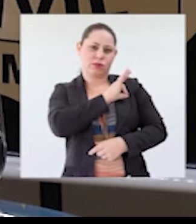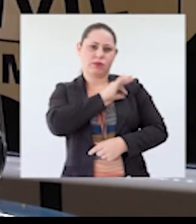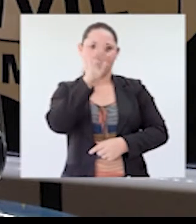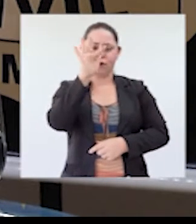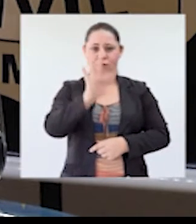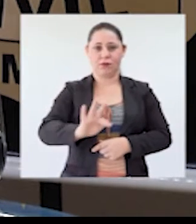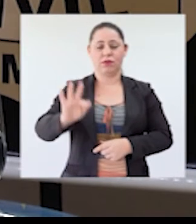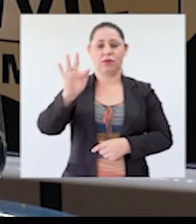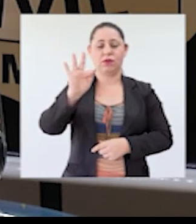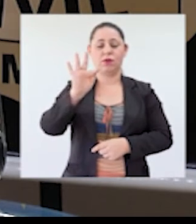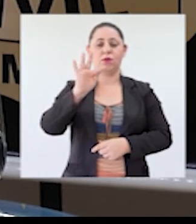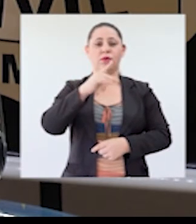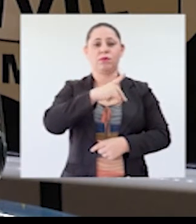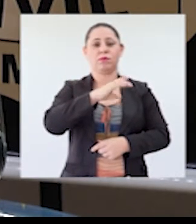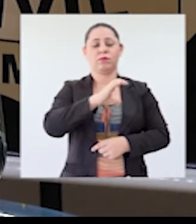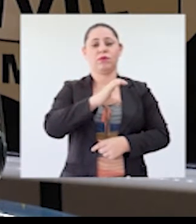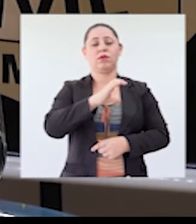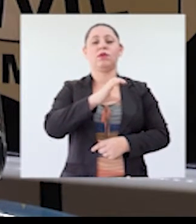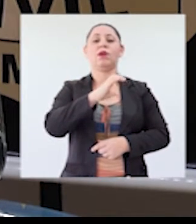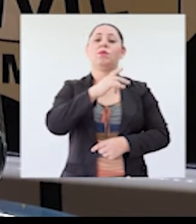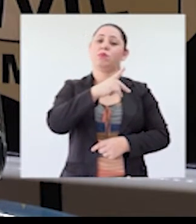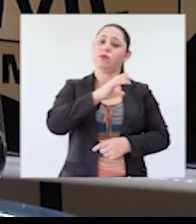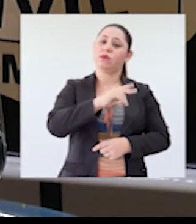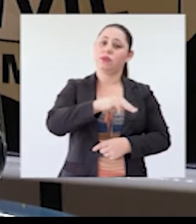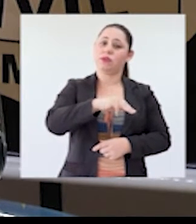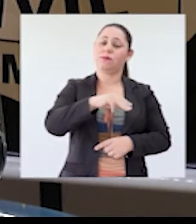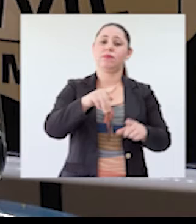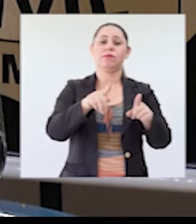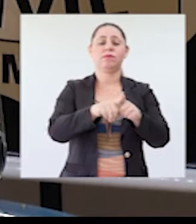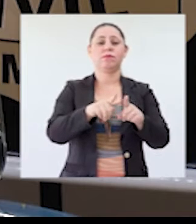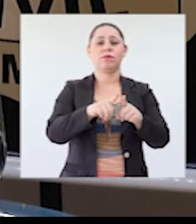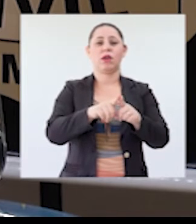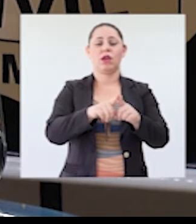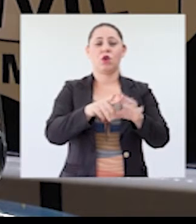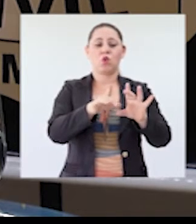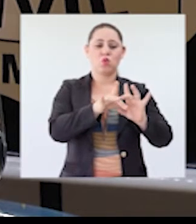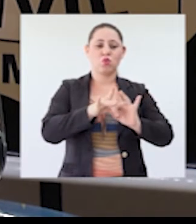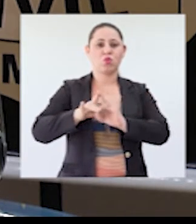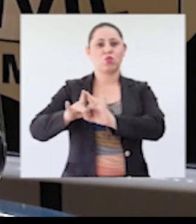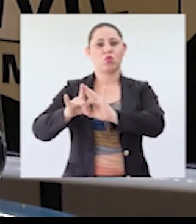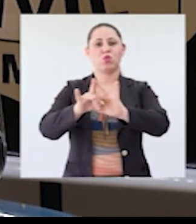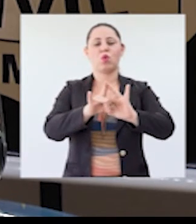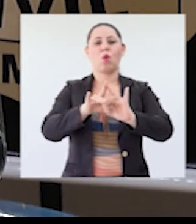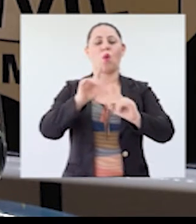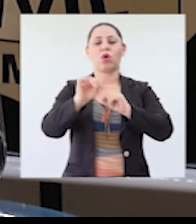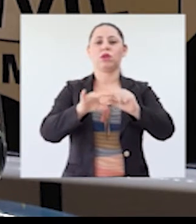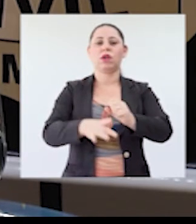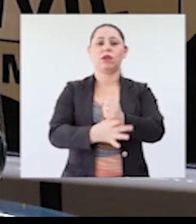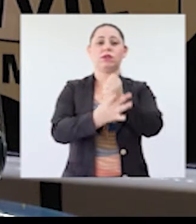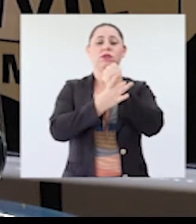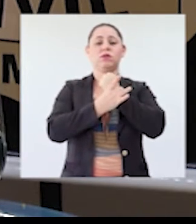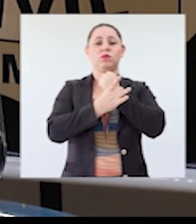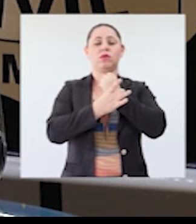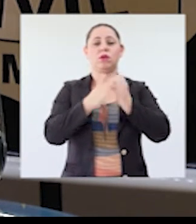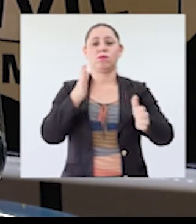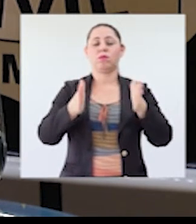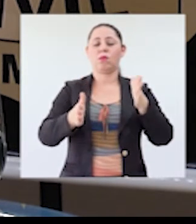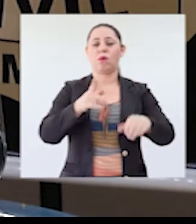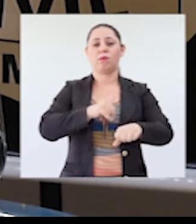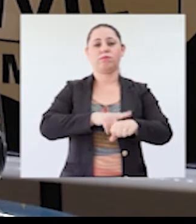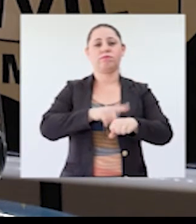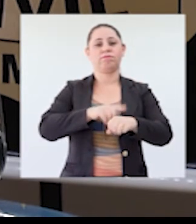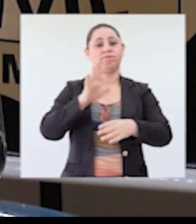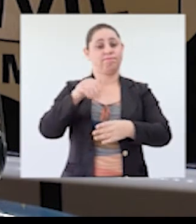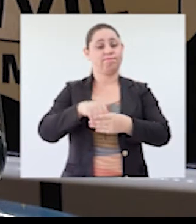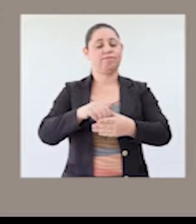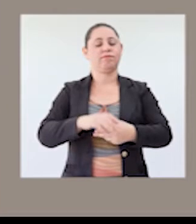Polícia Federal quanto a Polícia Civil e a Polícia Militar estão envolvidas para garantir a segurança durante a eleição,